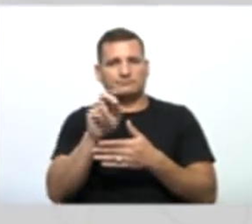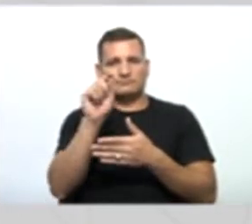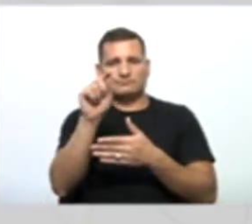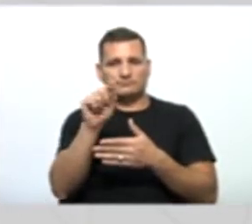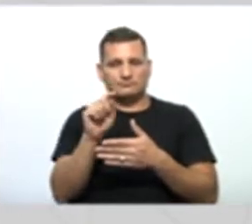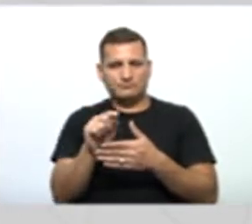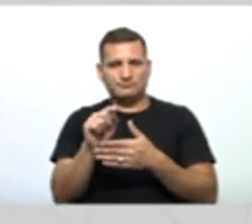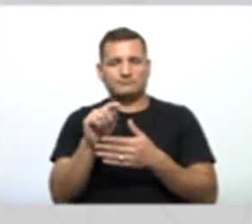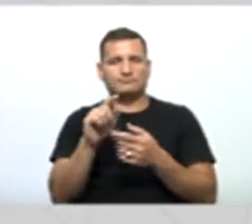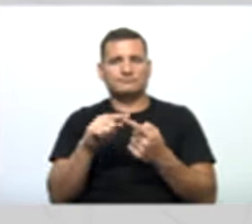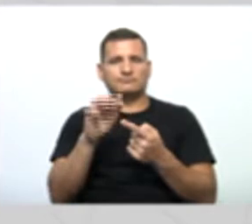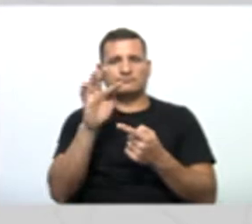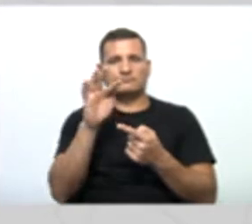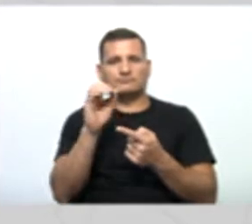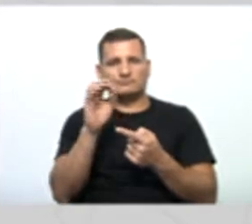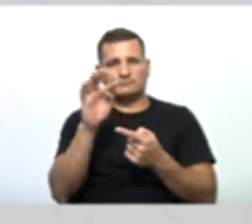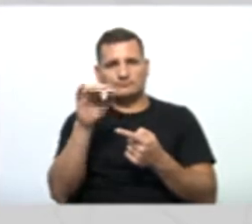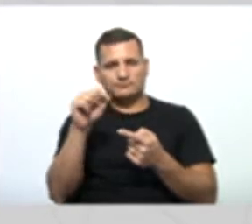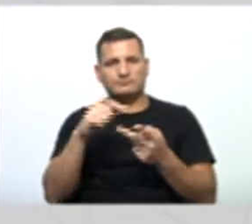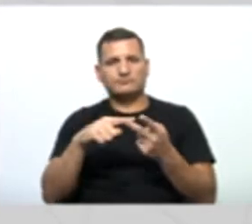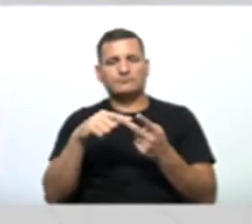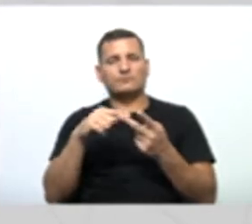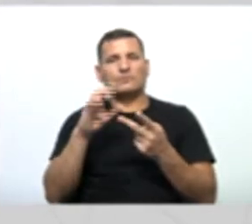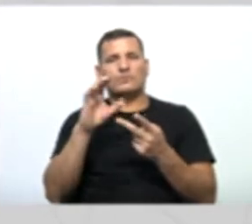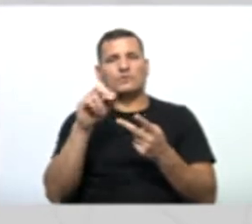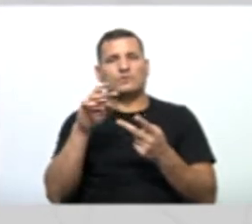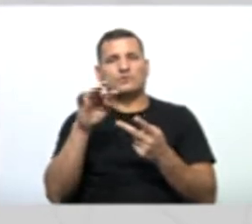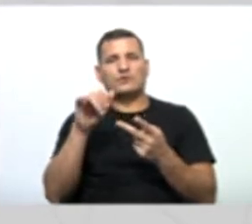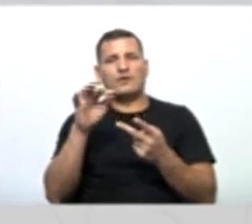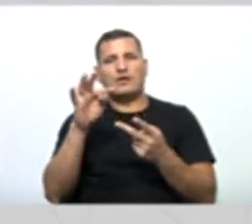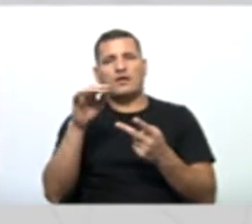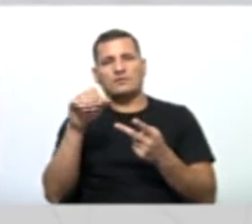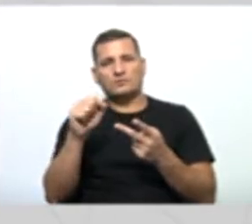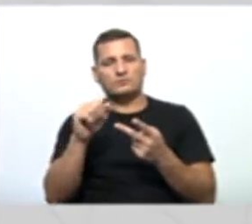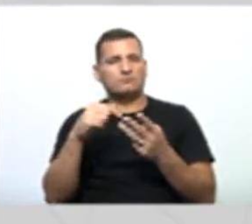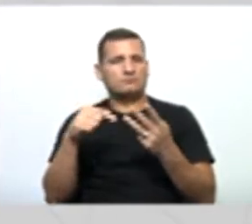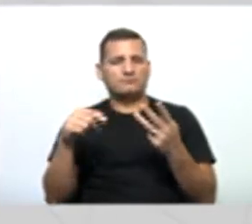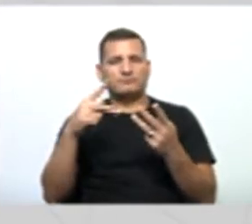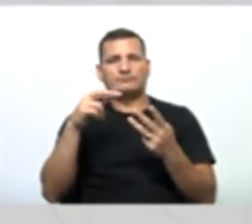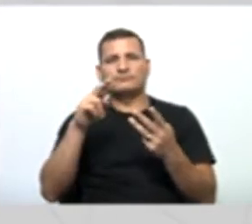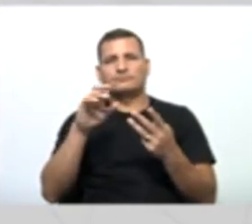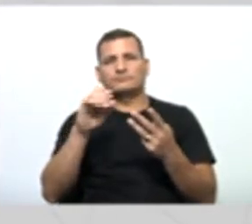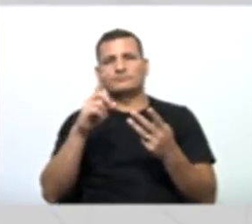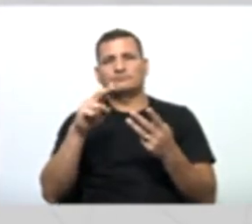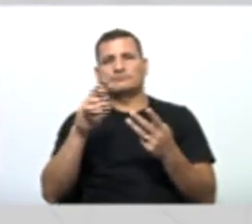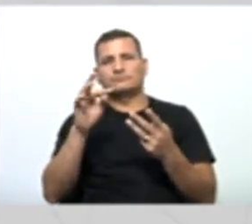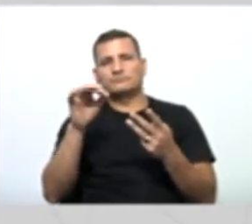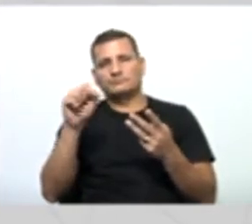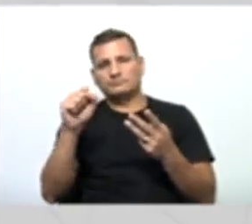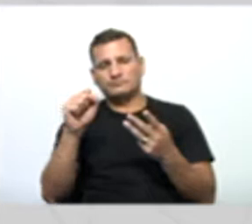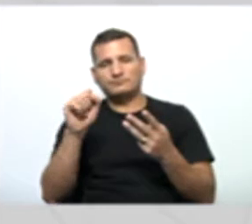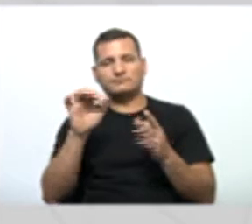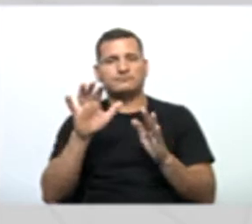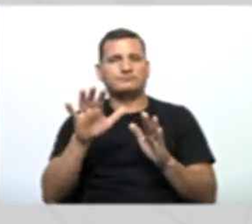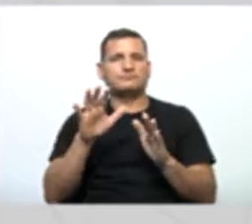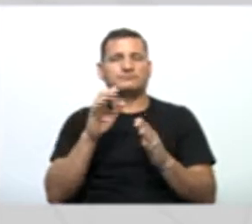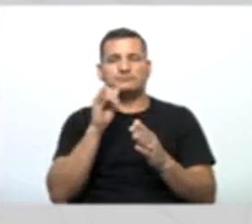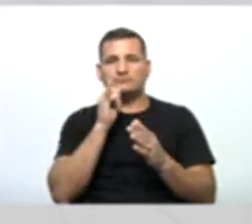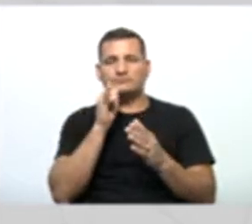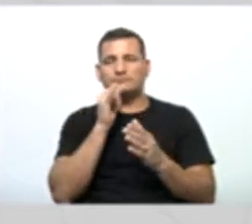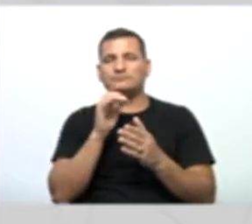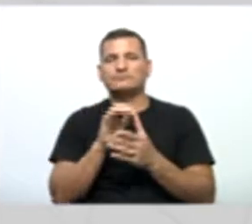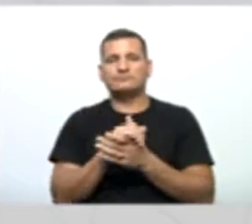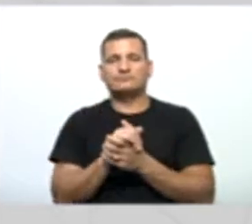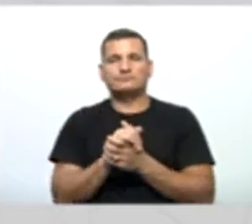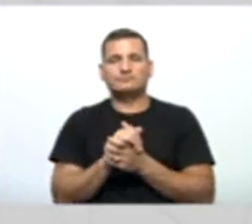fotos, outros, contatos. Aí aparece, por exemplo, um menu que precisa ter produtos. Só que já pensou, tem que